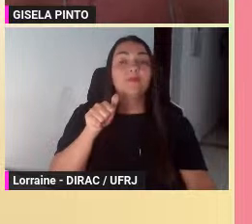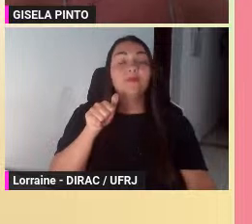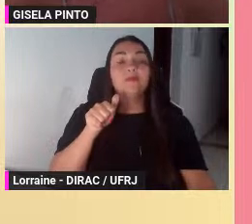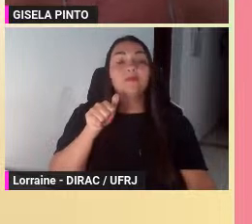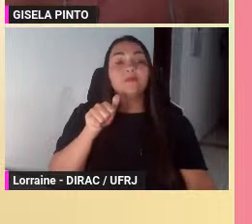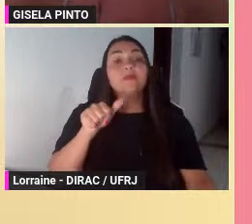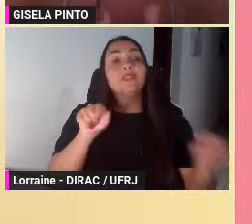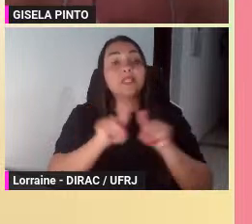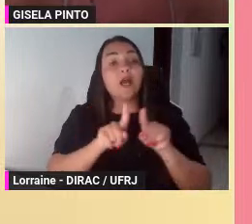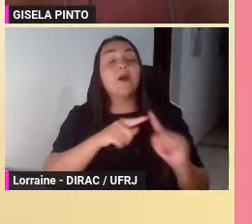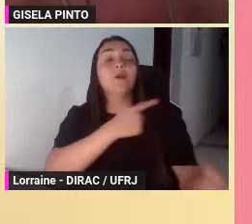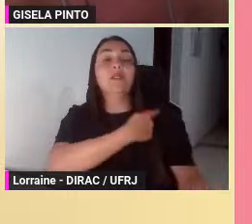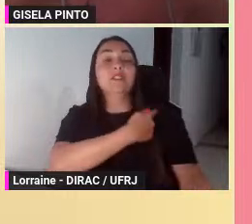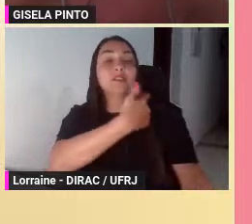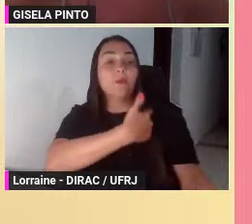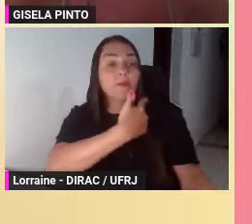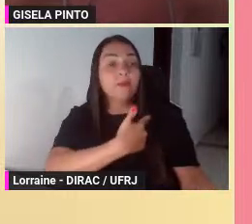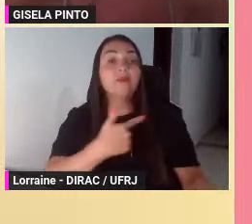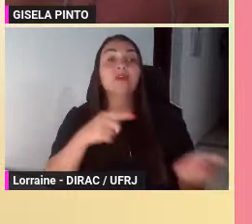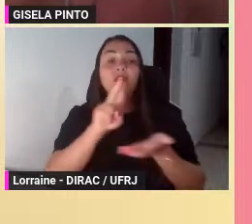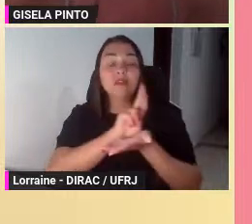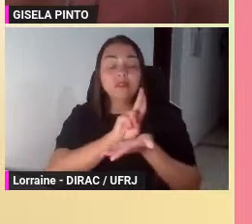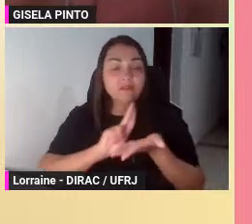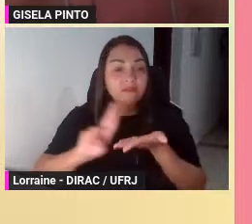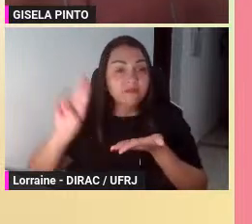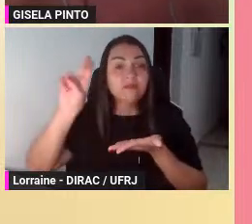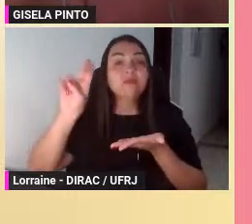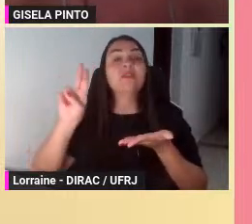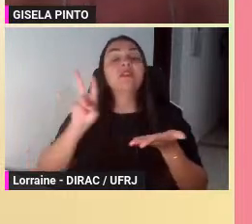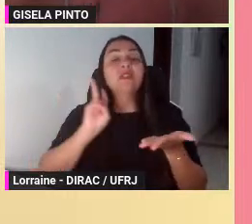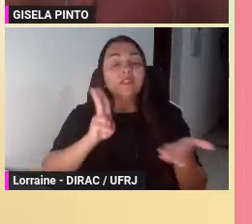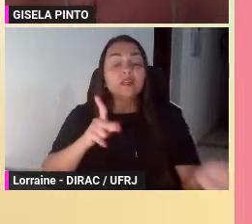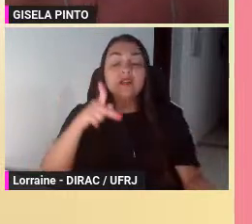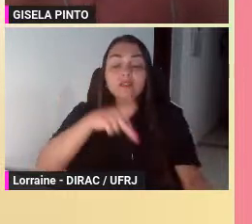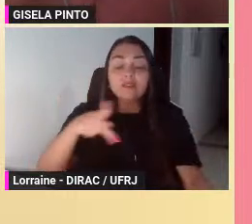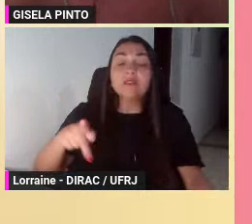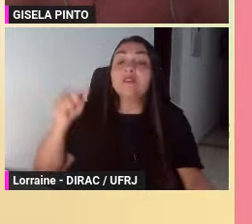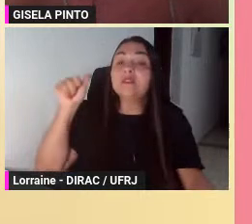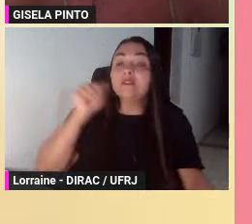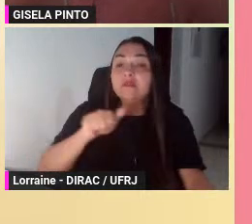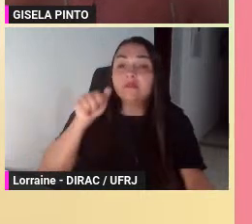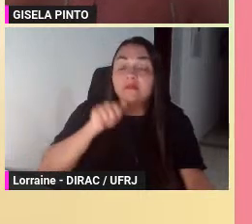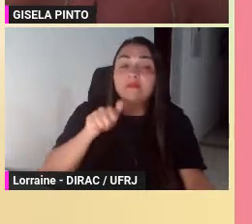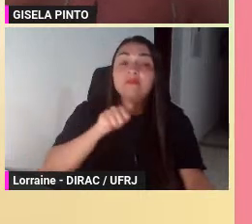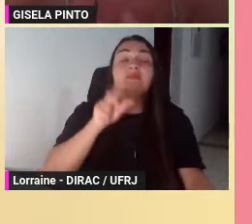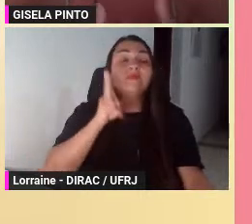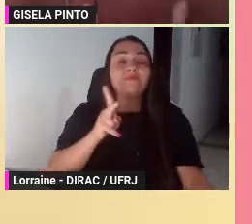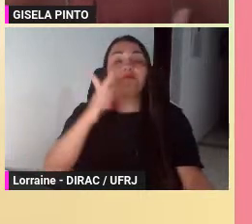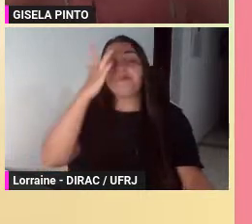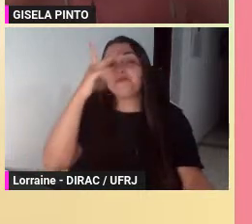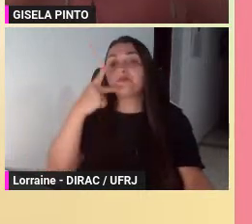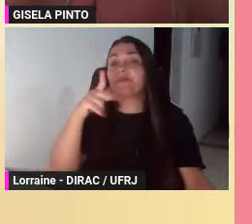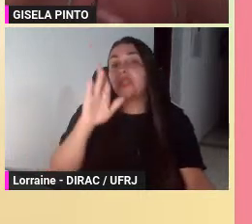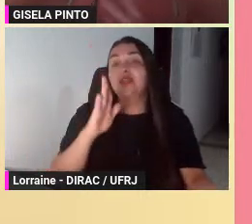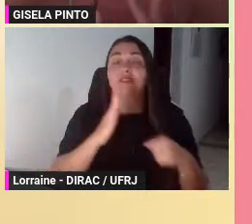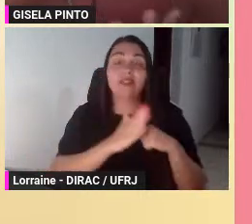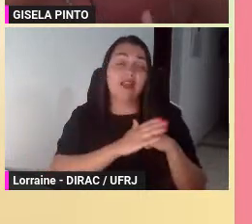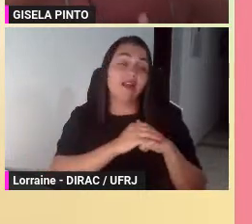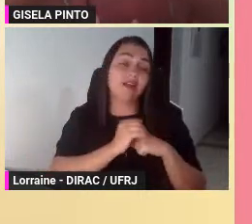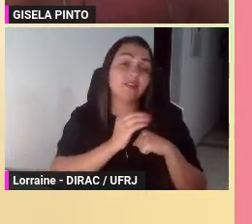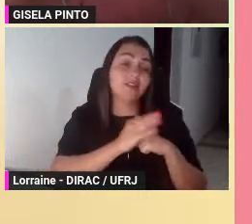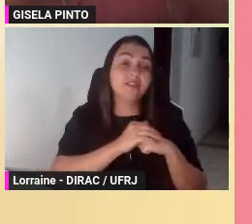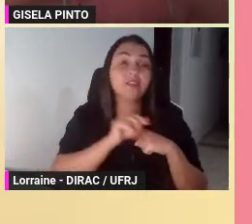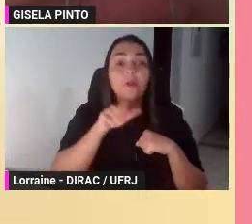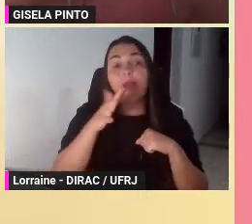ao ensino médio e à universidade, a professora sempre se supõe que ela vai ser mais carinhosa, que ela vai ser